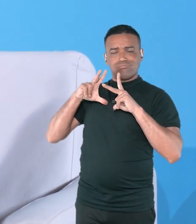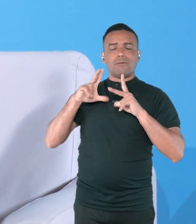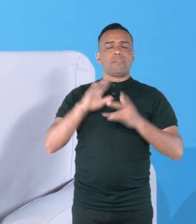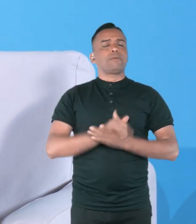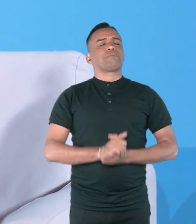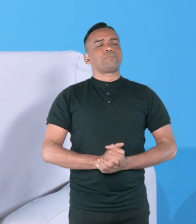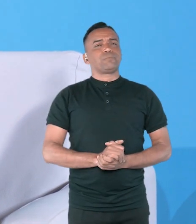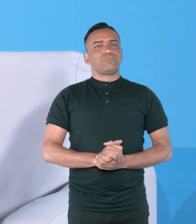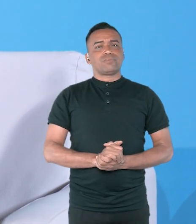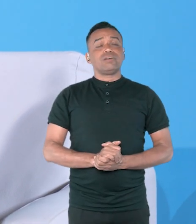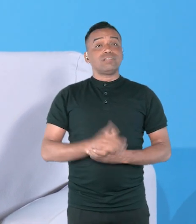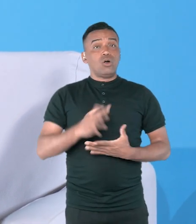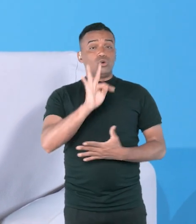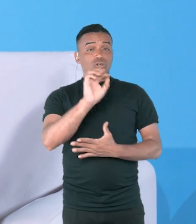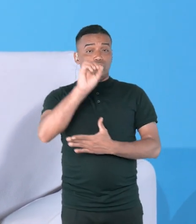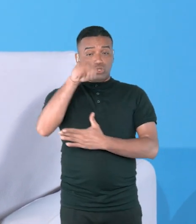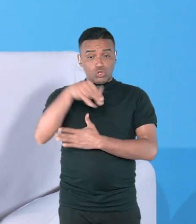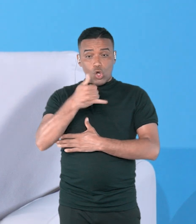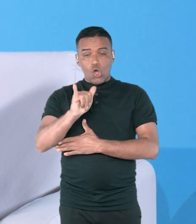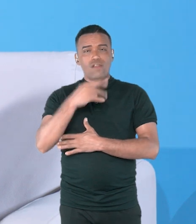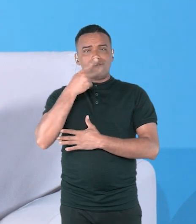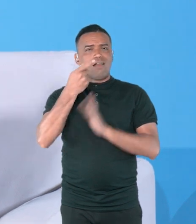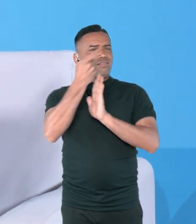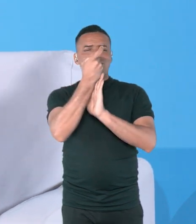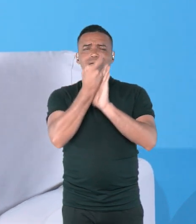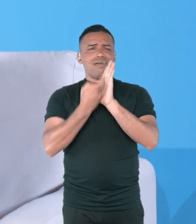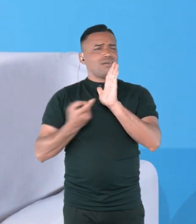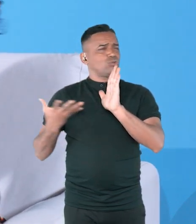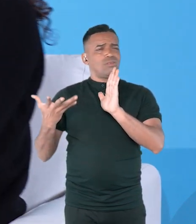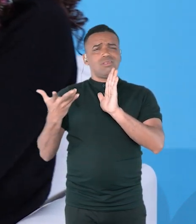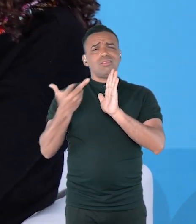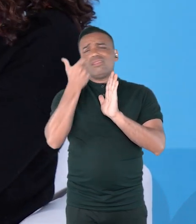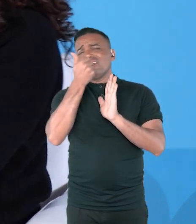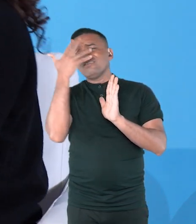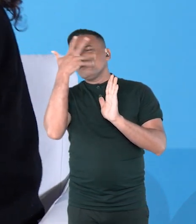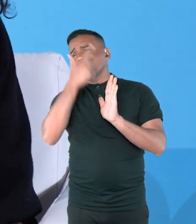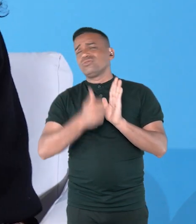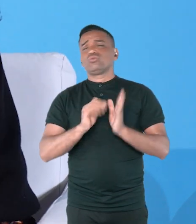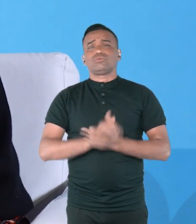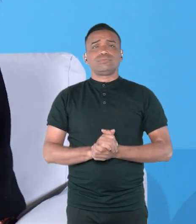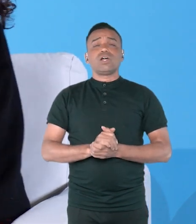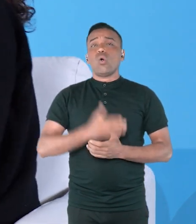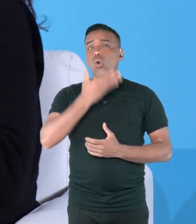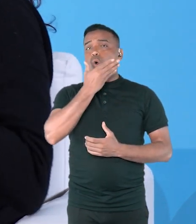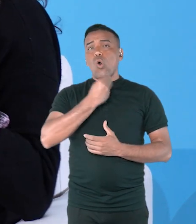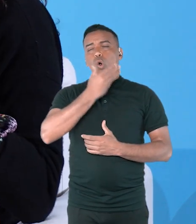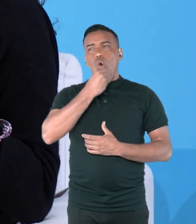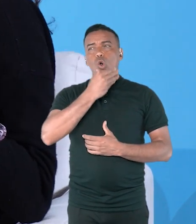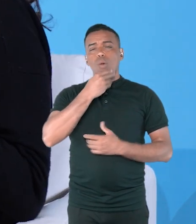final, falar de si. Assim. E o Tony fala um texto muito bonito, que ele fala desse homem